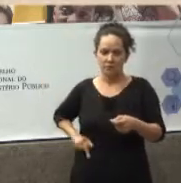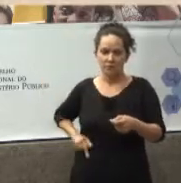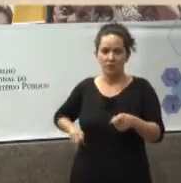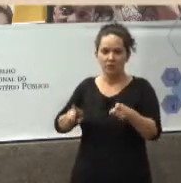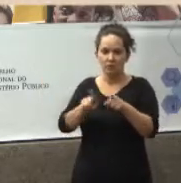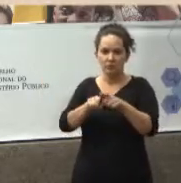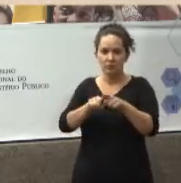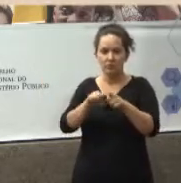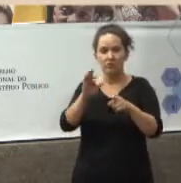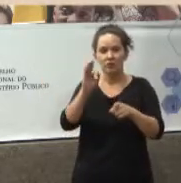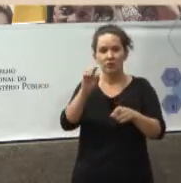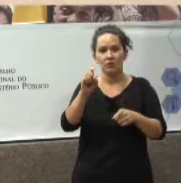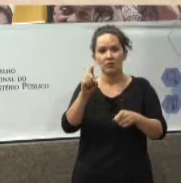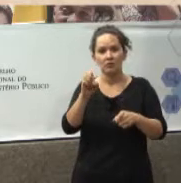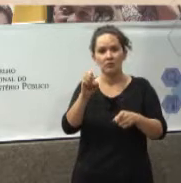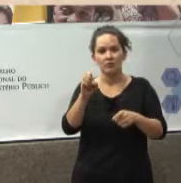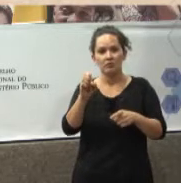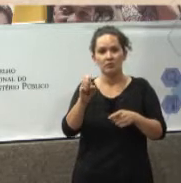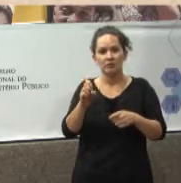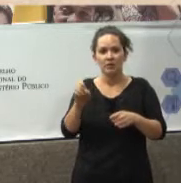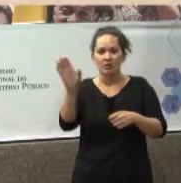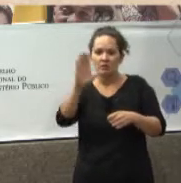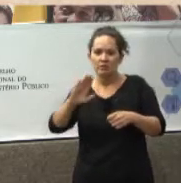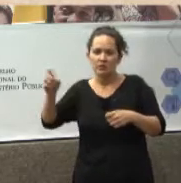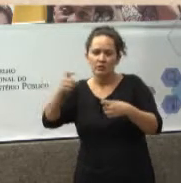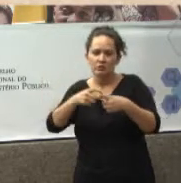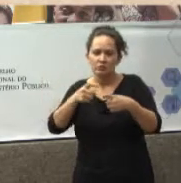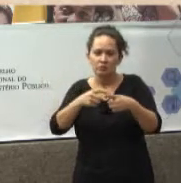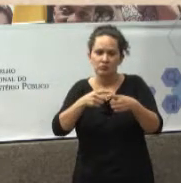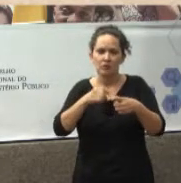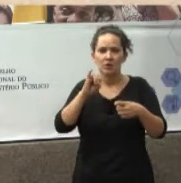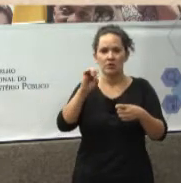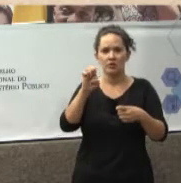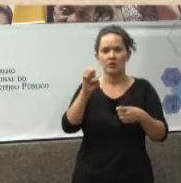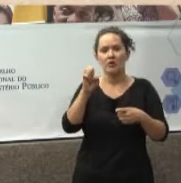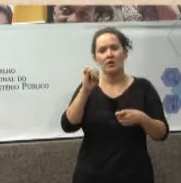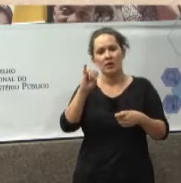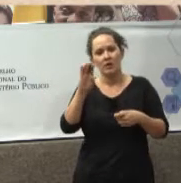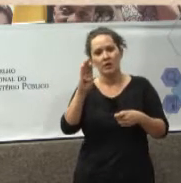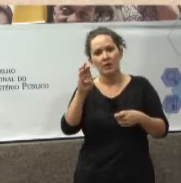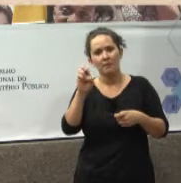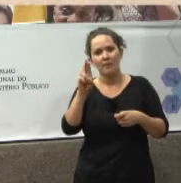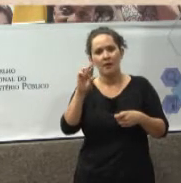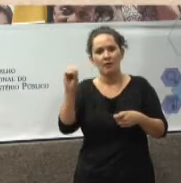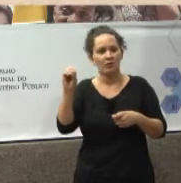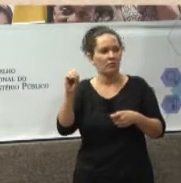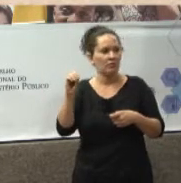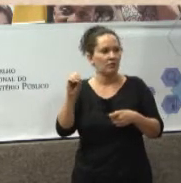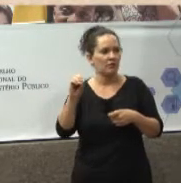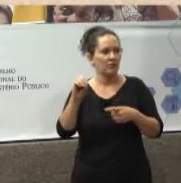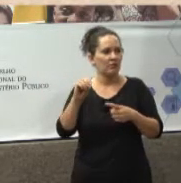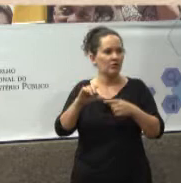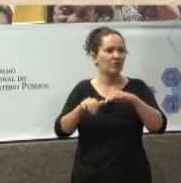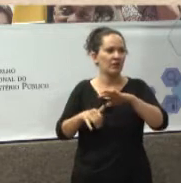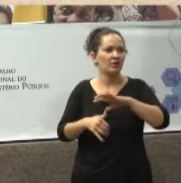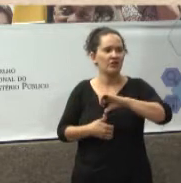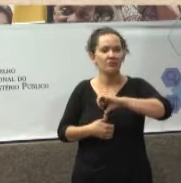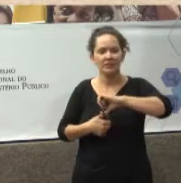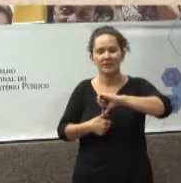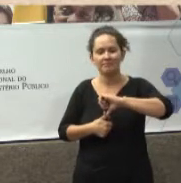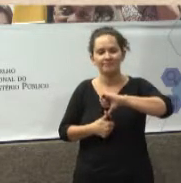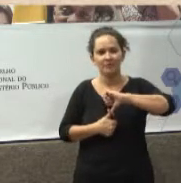confederação médica e ibero latino americana 2017 com a